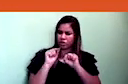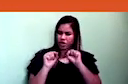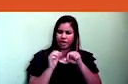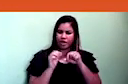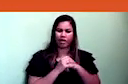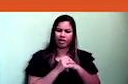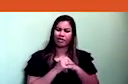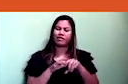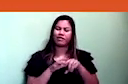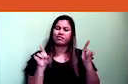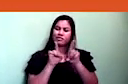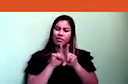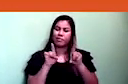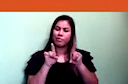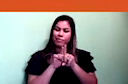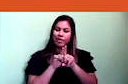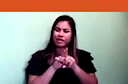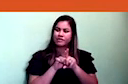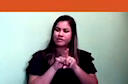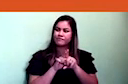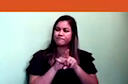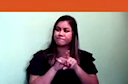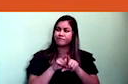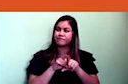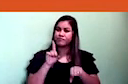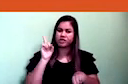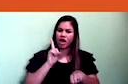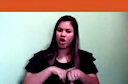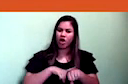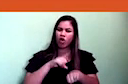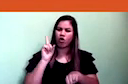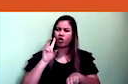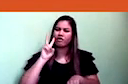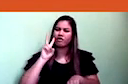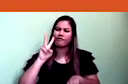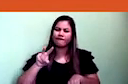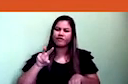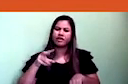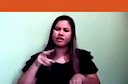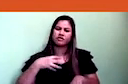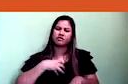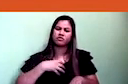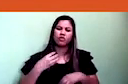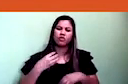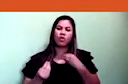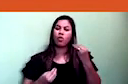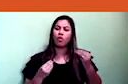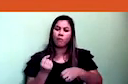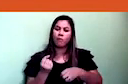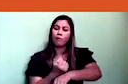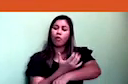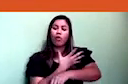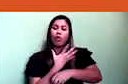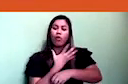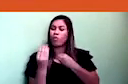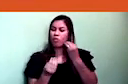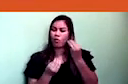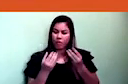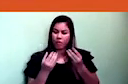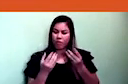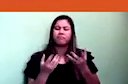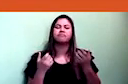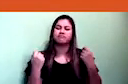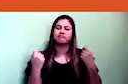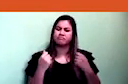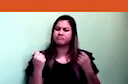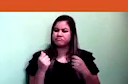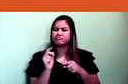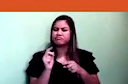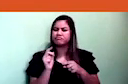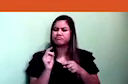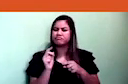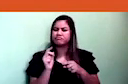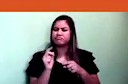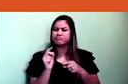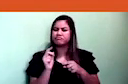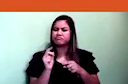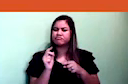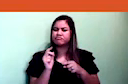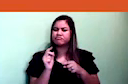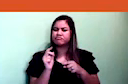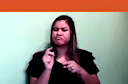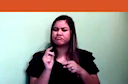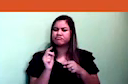nós reagimos a tudo aquilo que nos é posto. Bom, o fato é que pela nossa